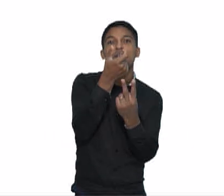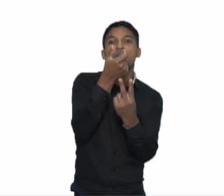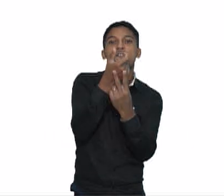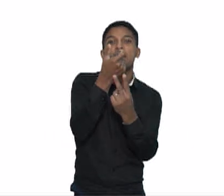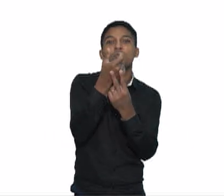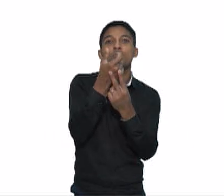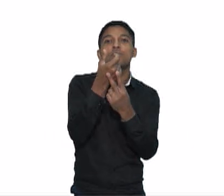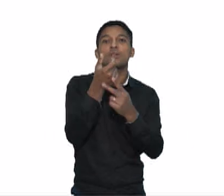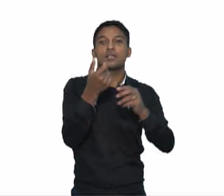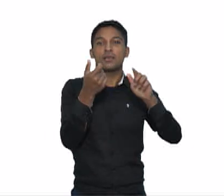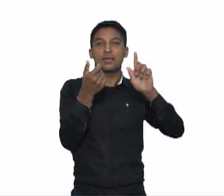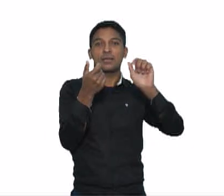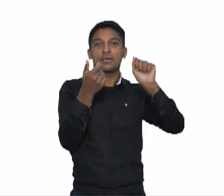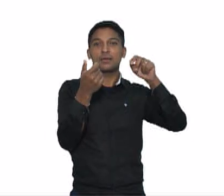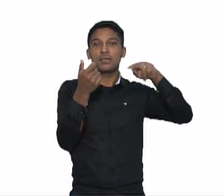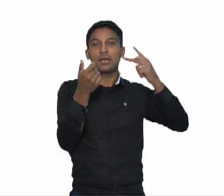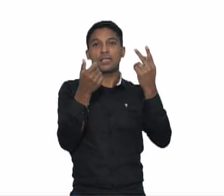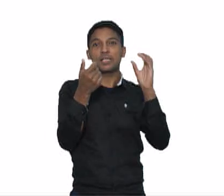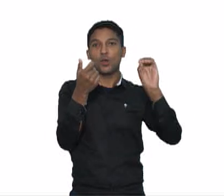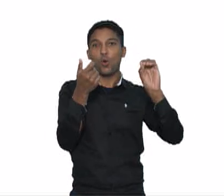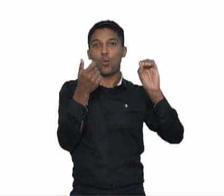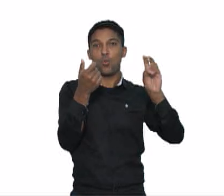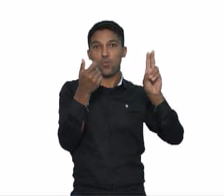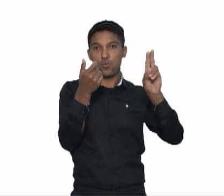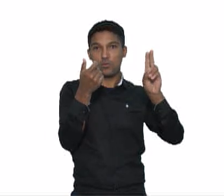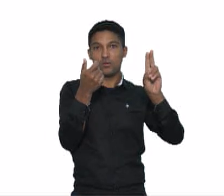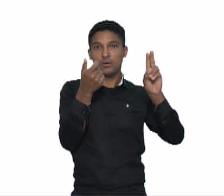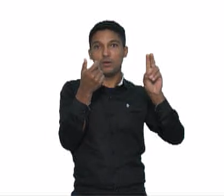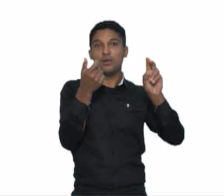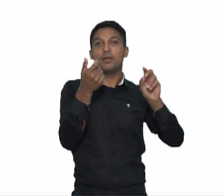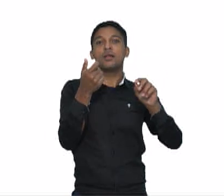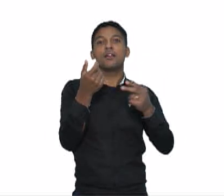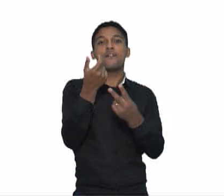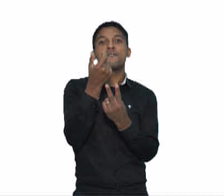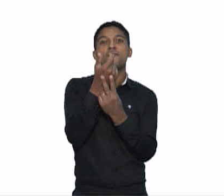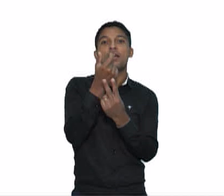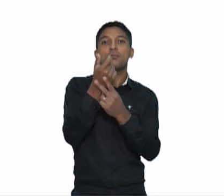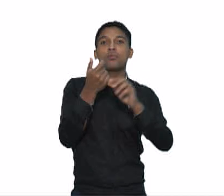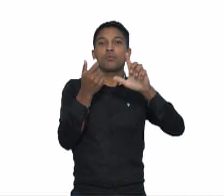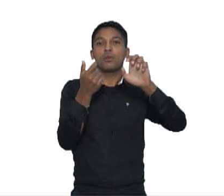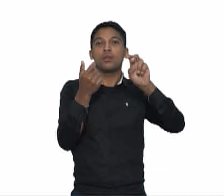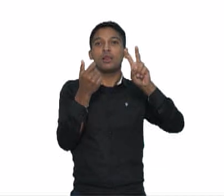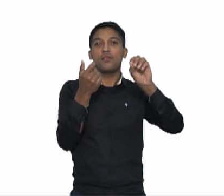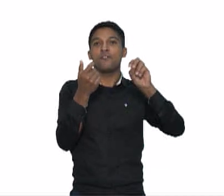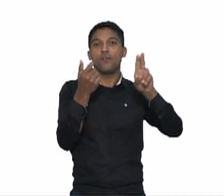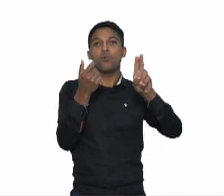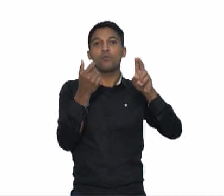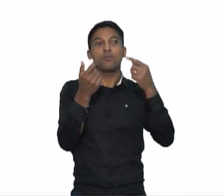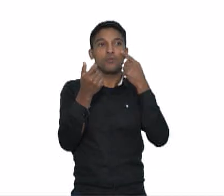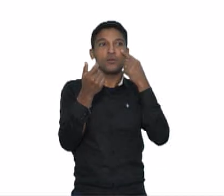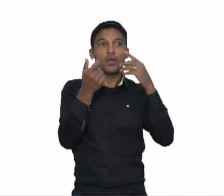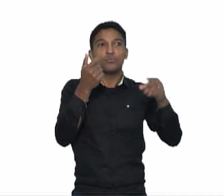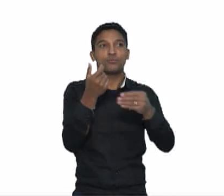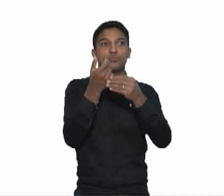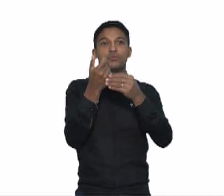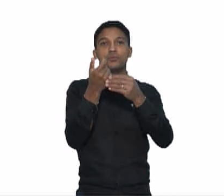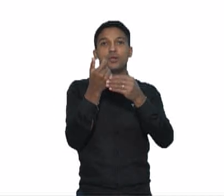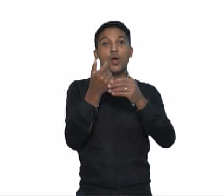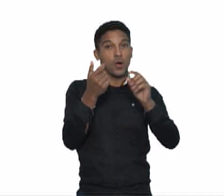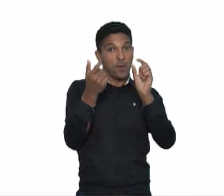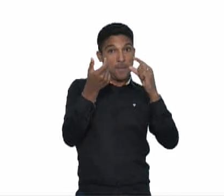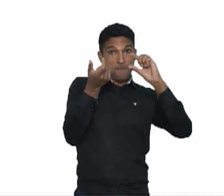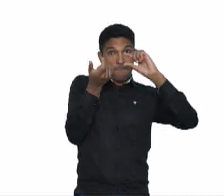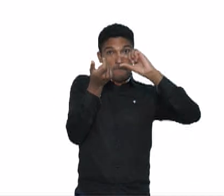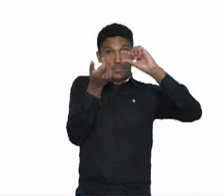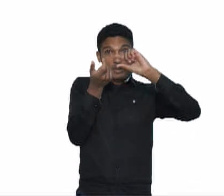indireto. Exercício de número 6. Vamos para a leitura. Agora, leia